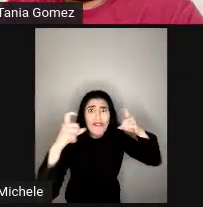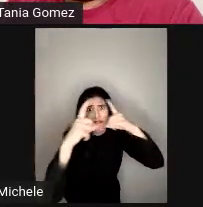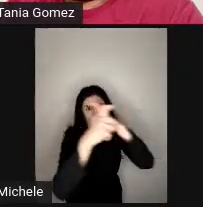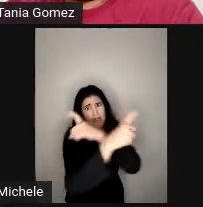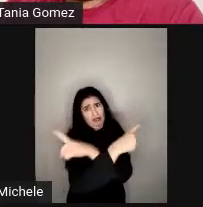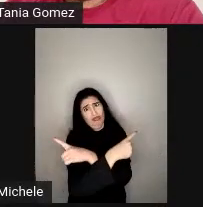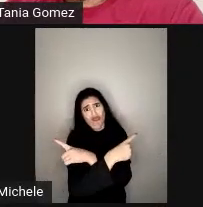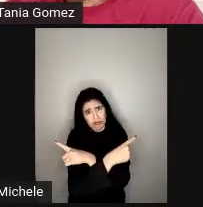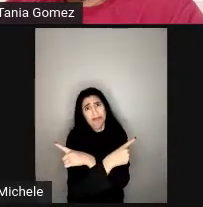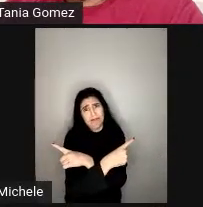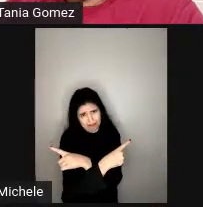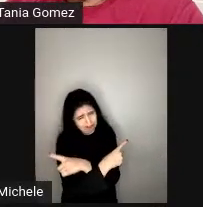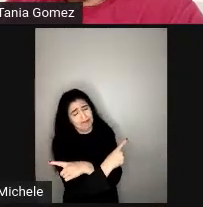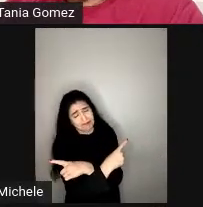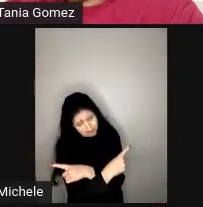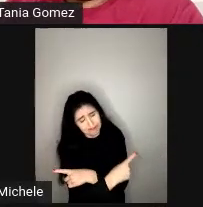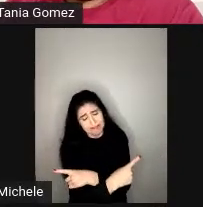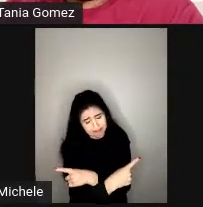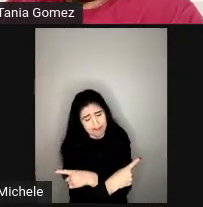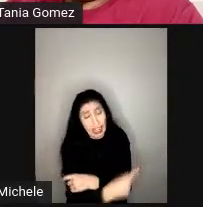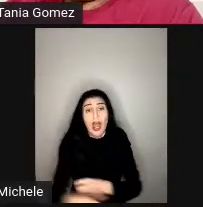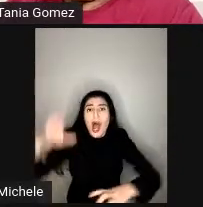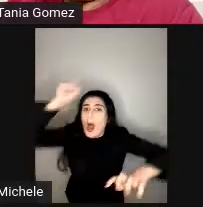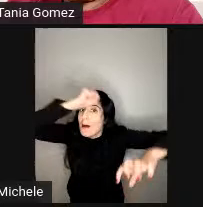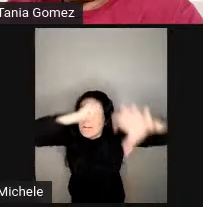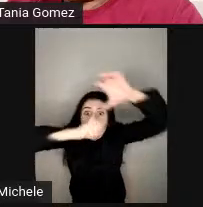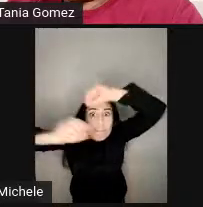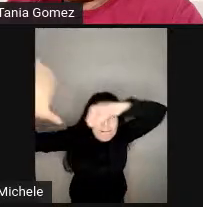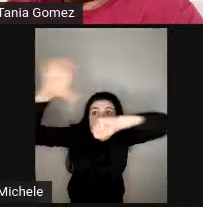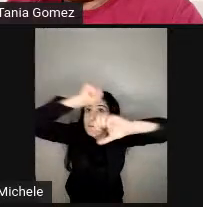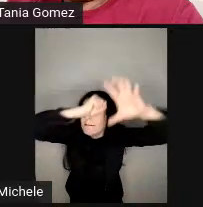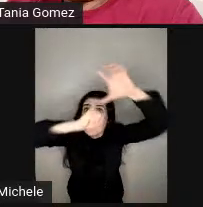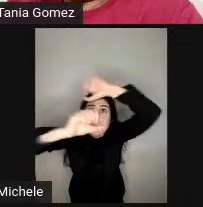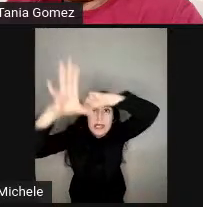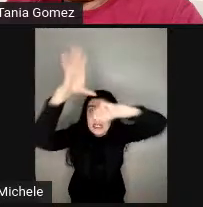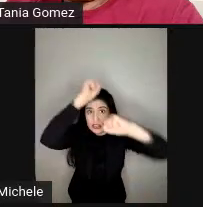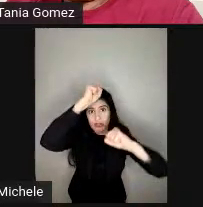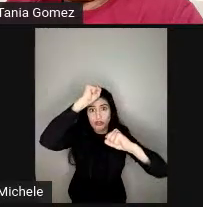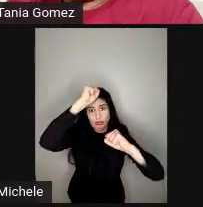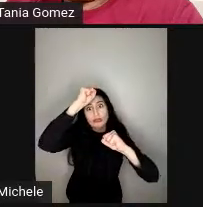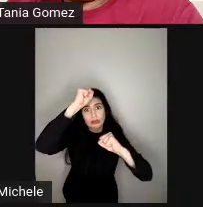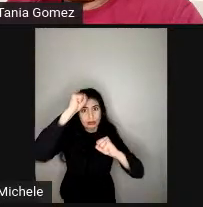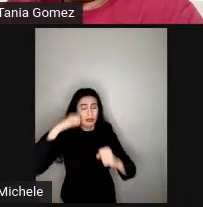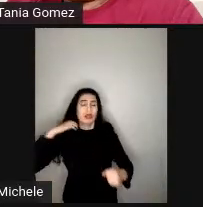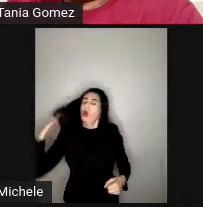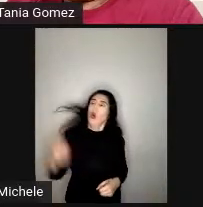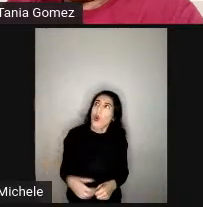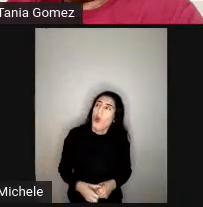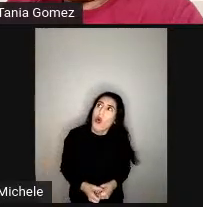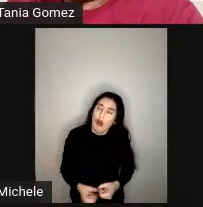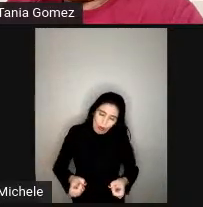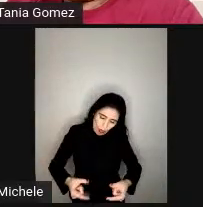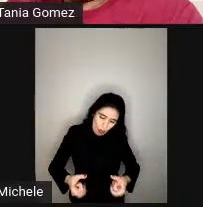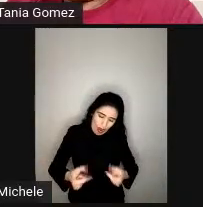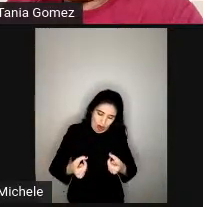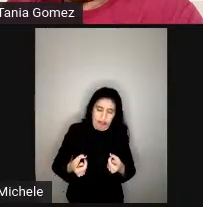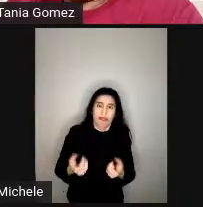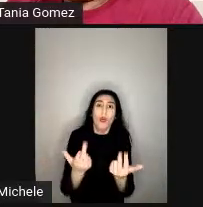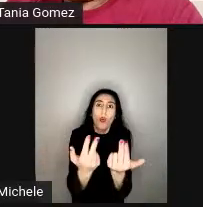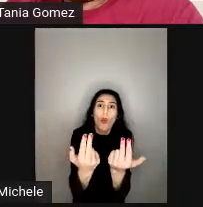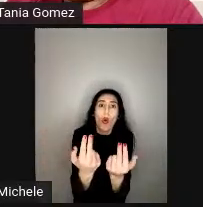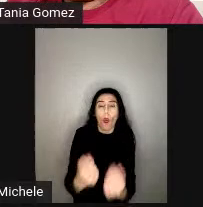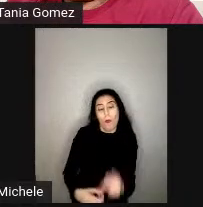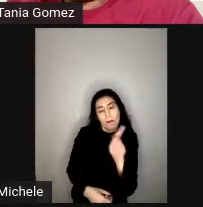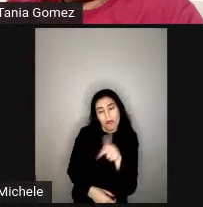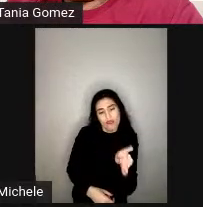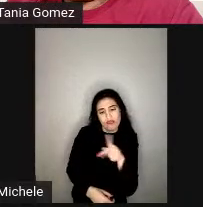Então, assim, desse aprendizado todo, que eu aprendi muita coisa, eu digo, o câncer foi um professor na minha vida, tenho uma gel